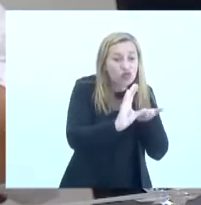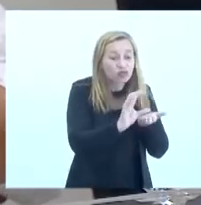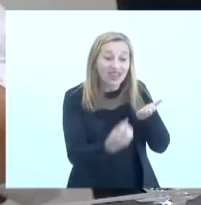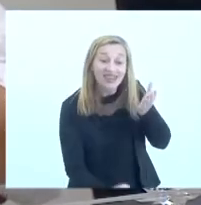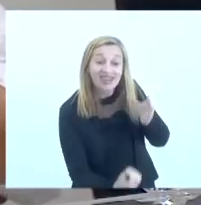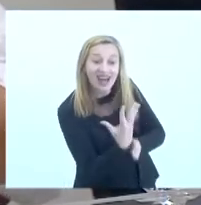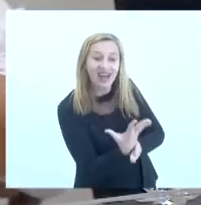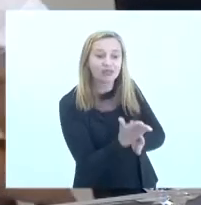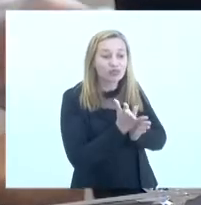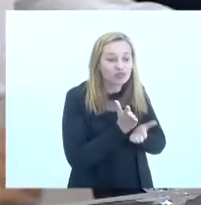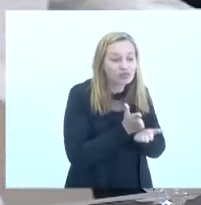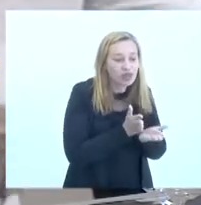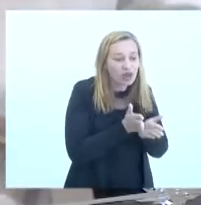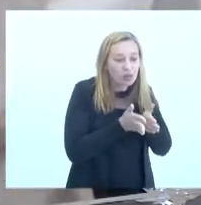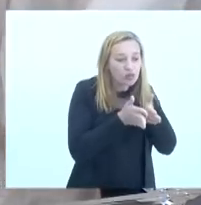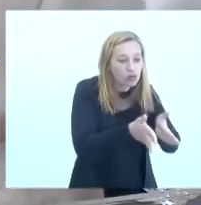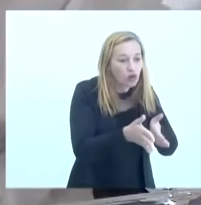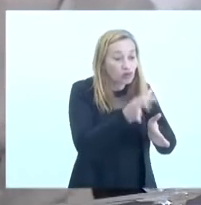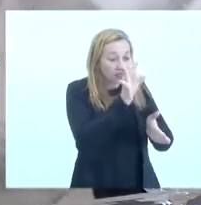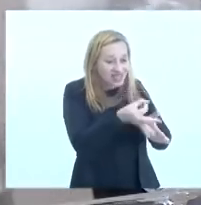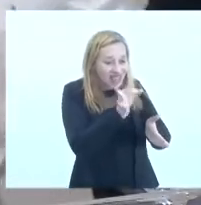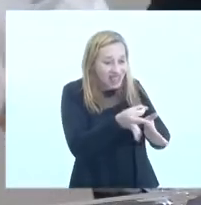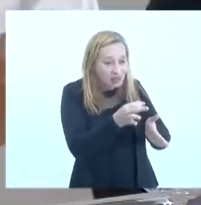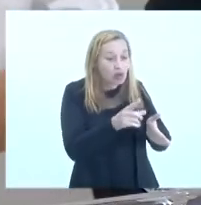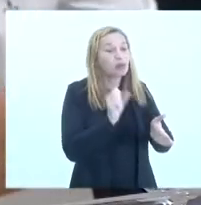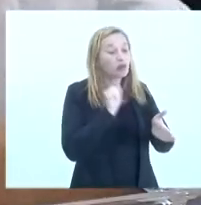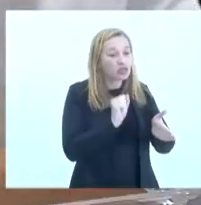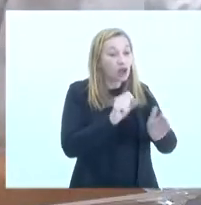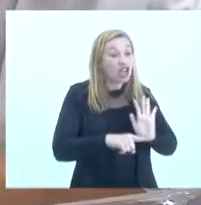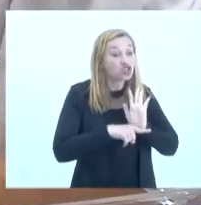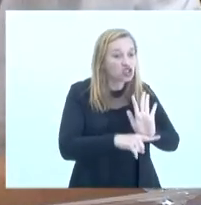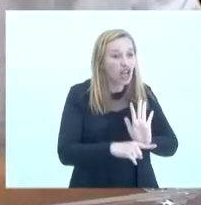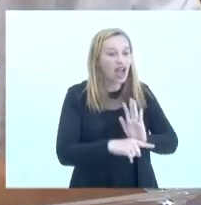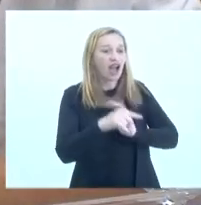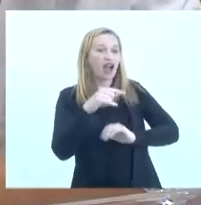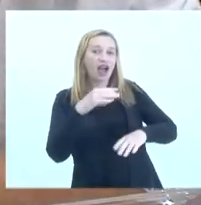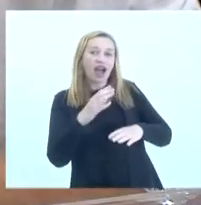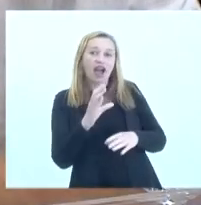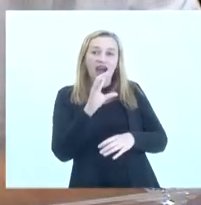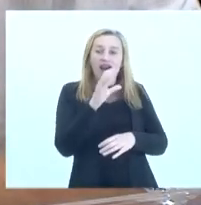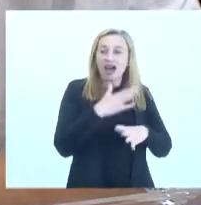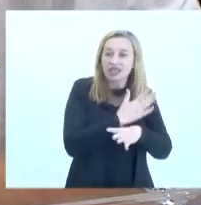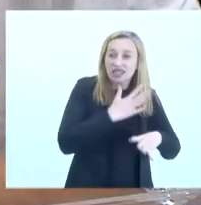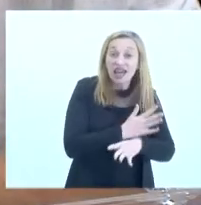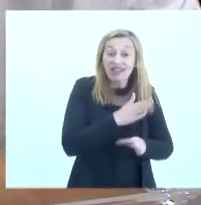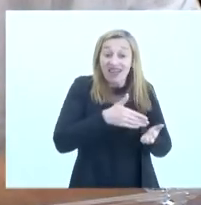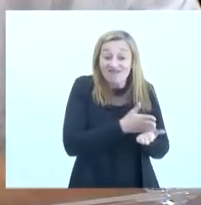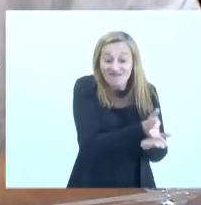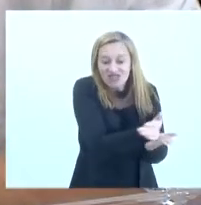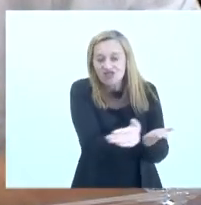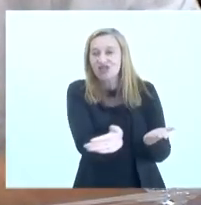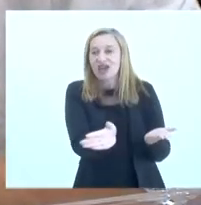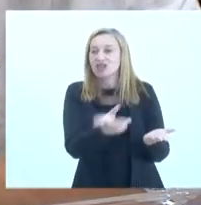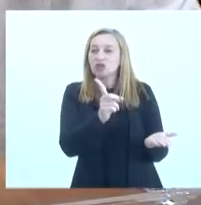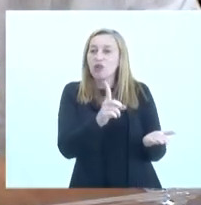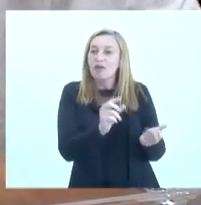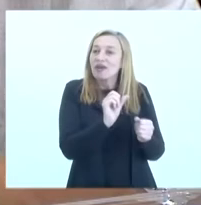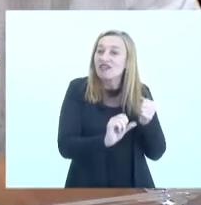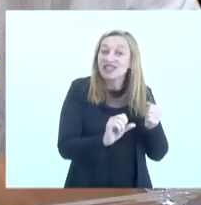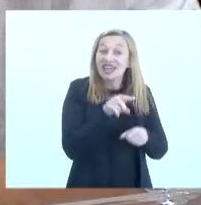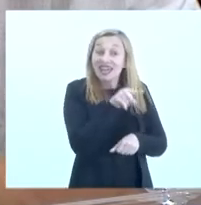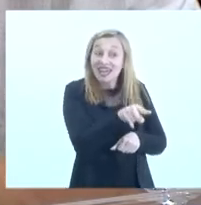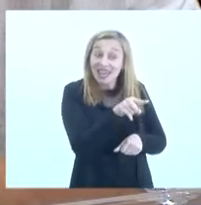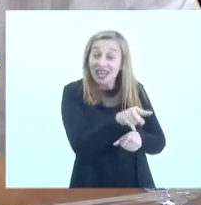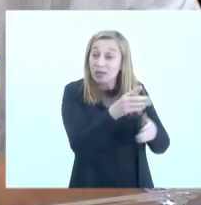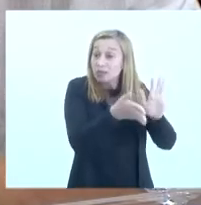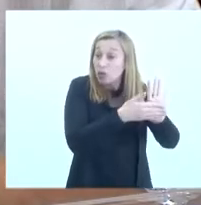determinado segmento, para que a gente possa fomentar nosso Estado, ele é desvirtuado, ou seja, não é para fazer aquela